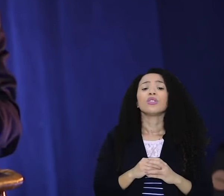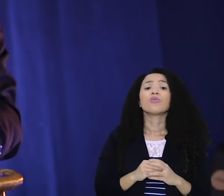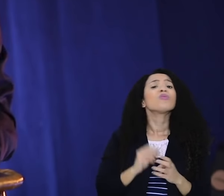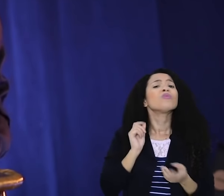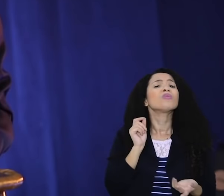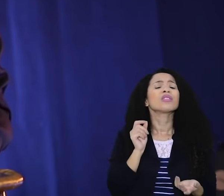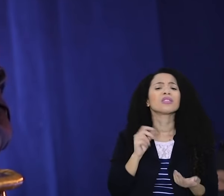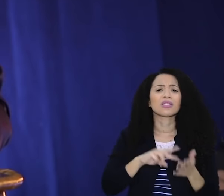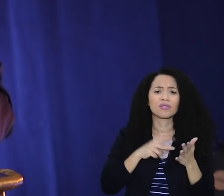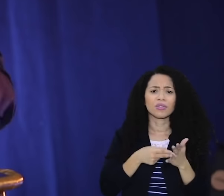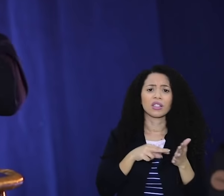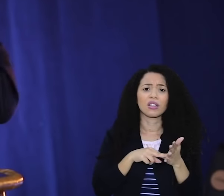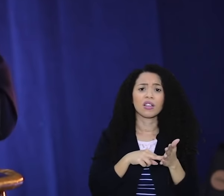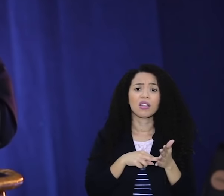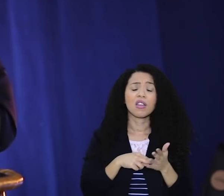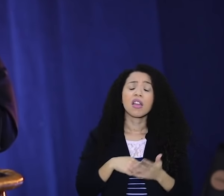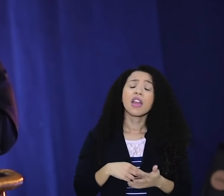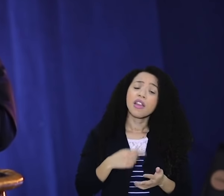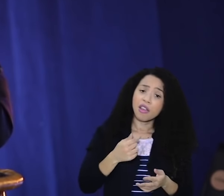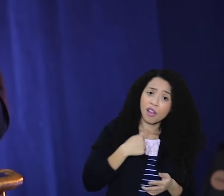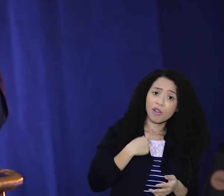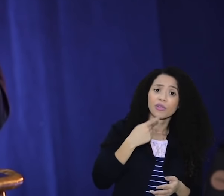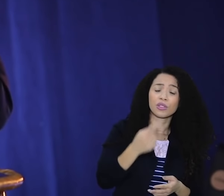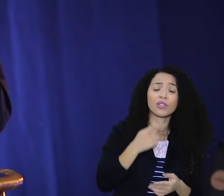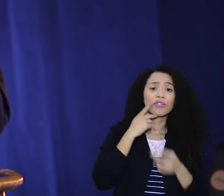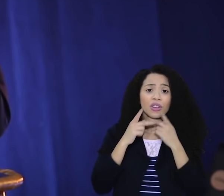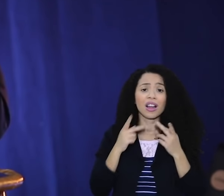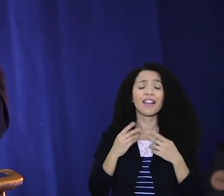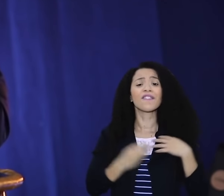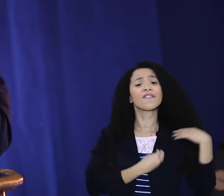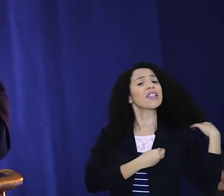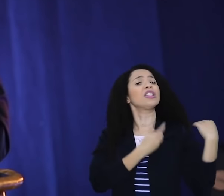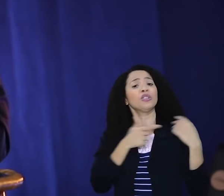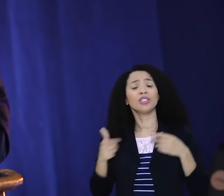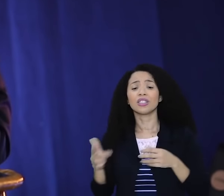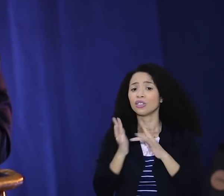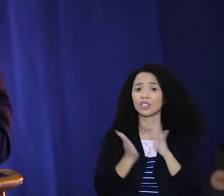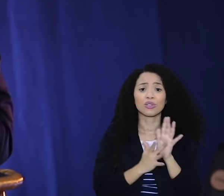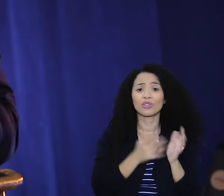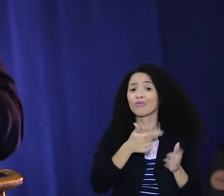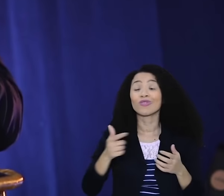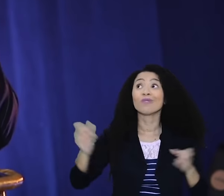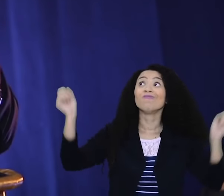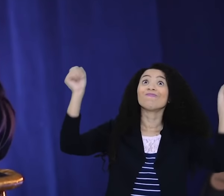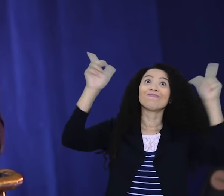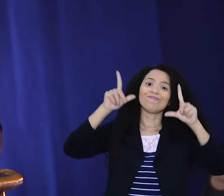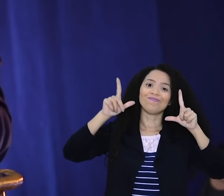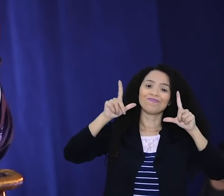Ou seja, eu posso trazer para a minha aplicação pessoal dizendo o seguinte: a vida sem Jesus não é uma vida de